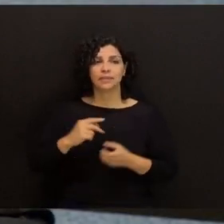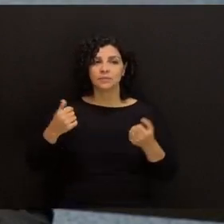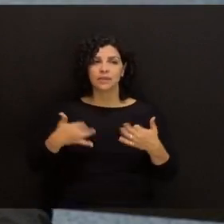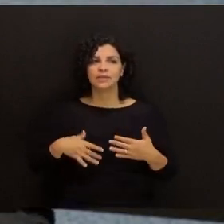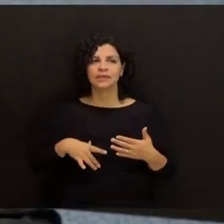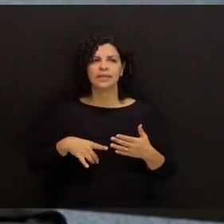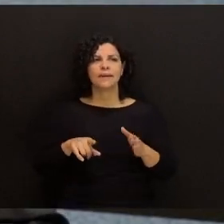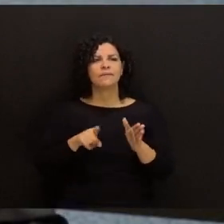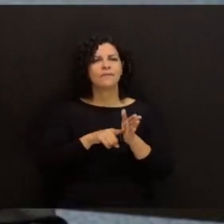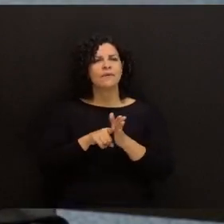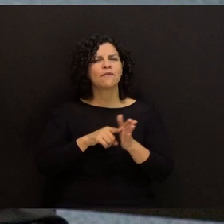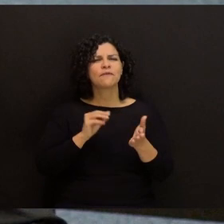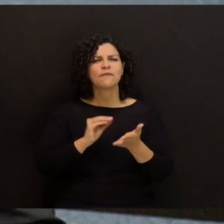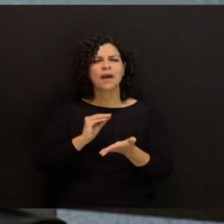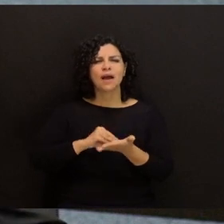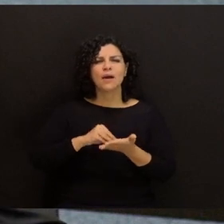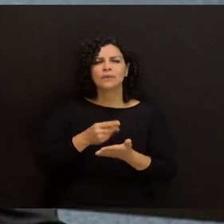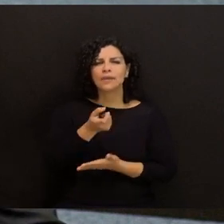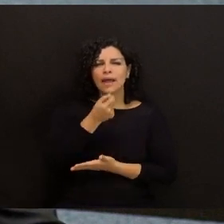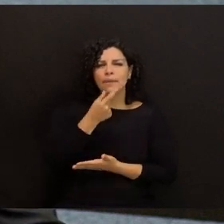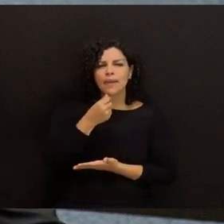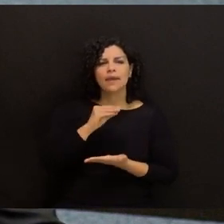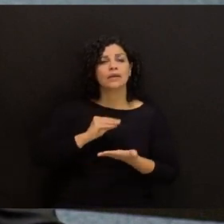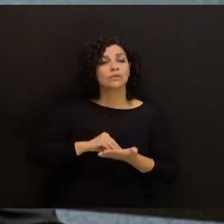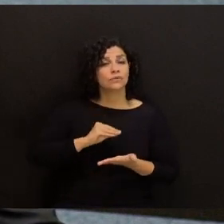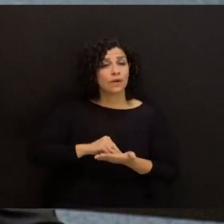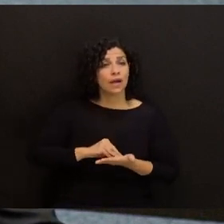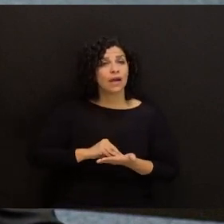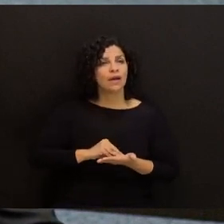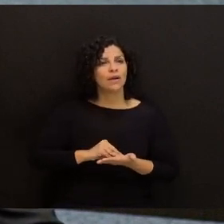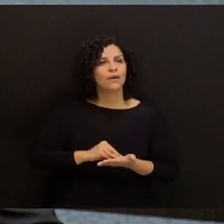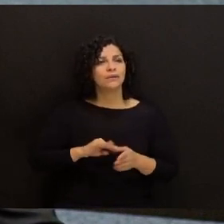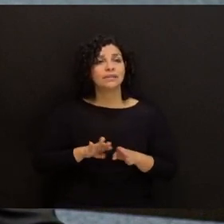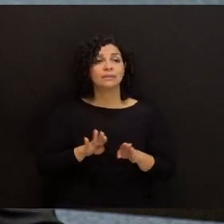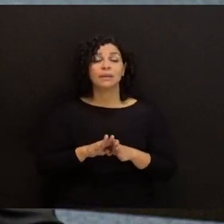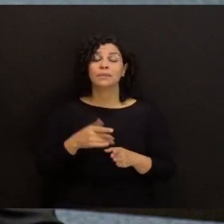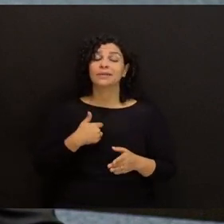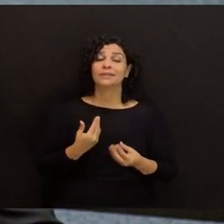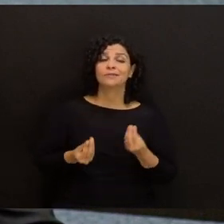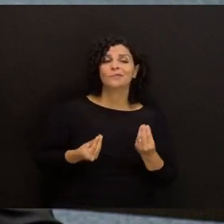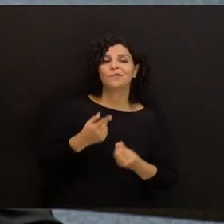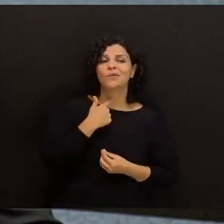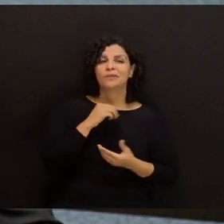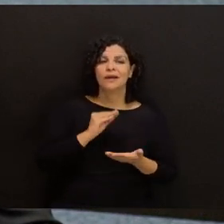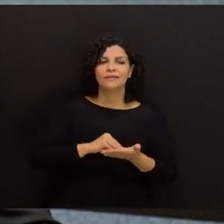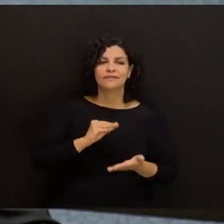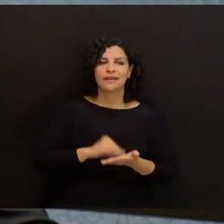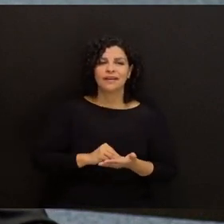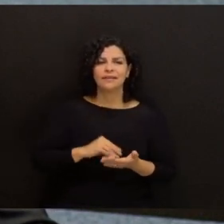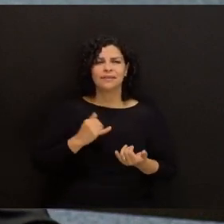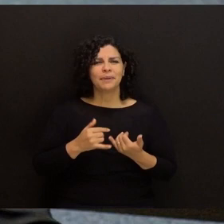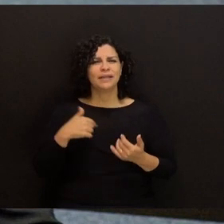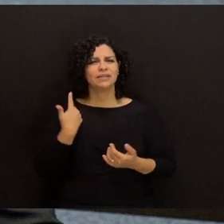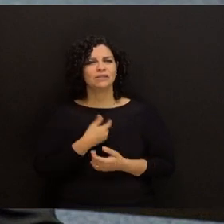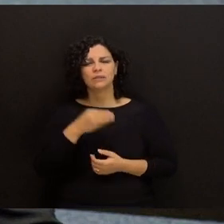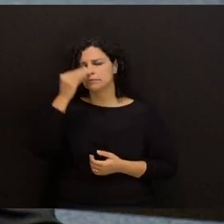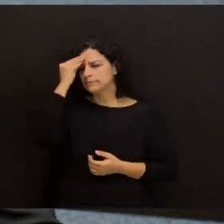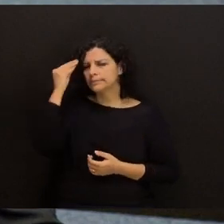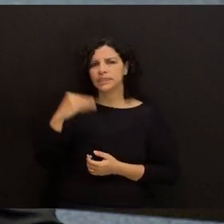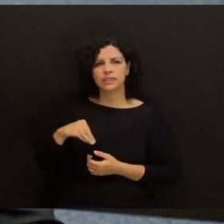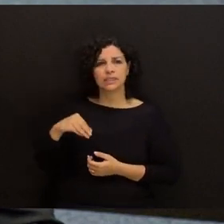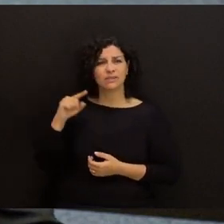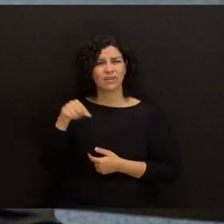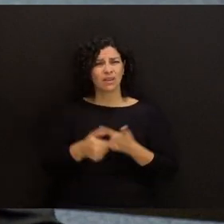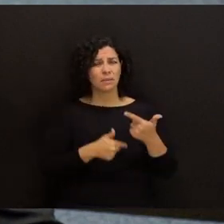vários exames e faltas de remédio uma má vontade aquela vontade assim que deixa a gente com preguiça de casa